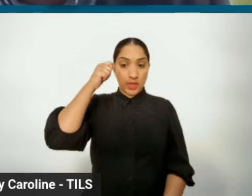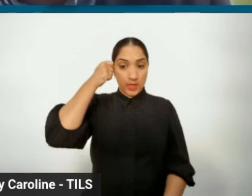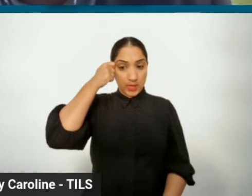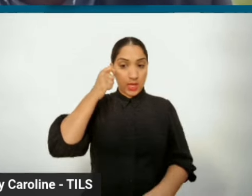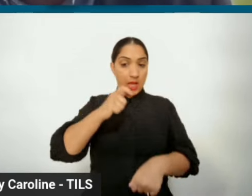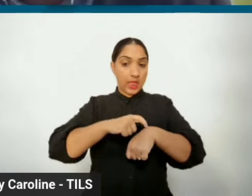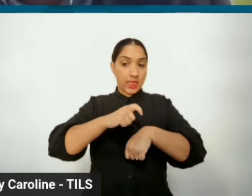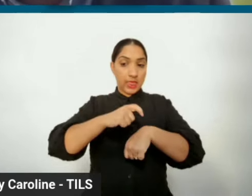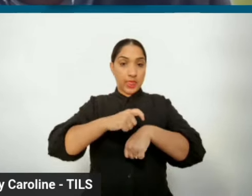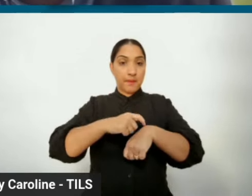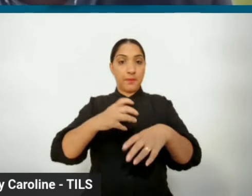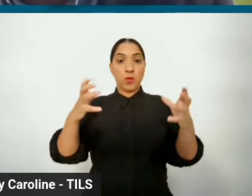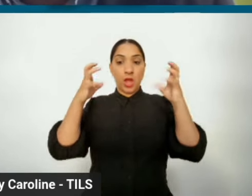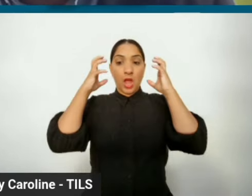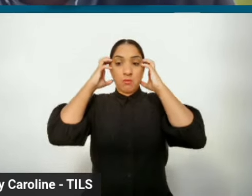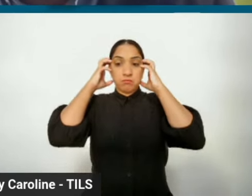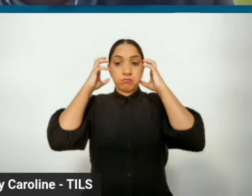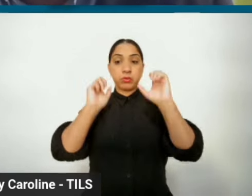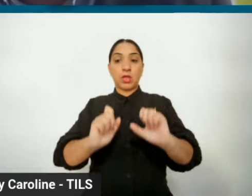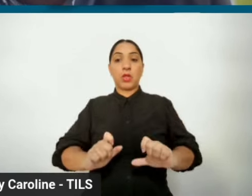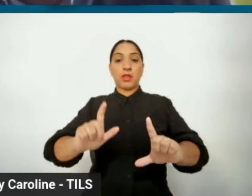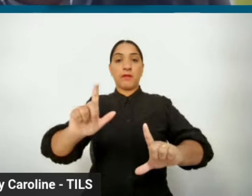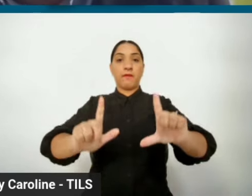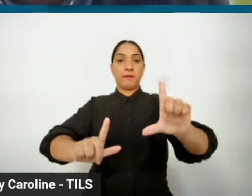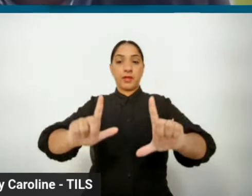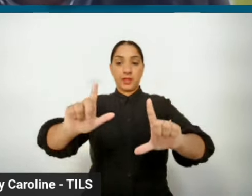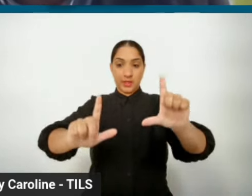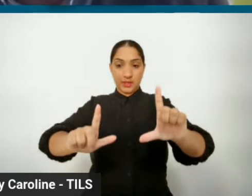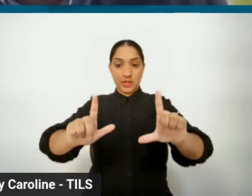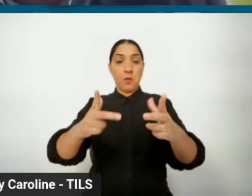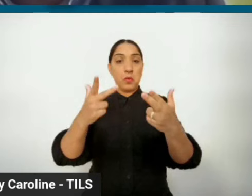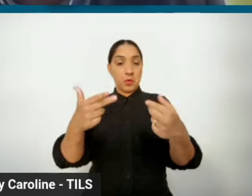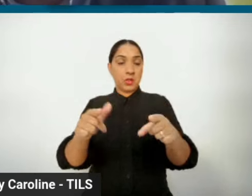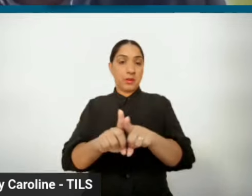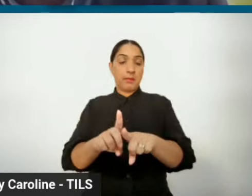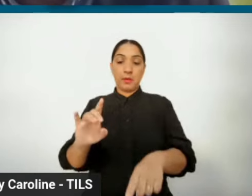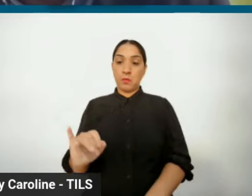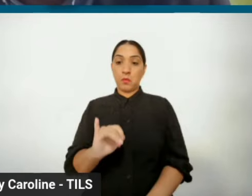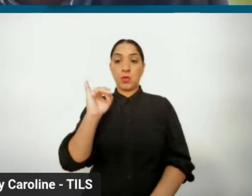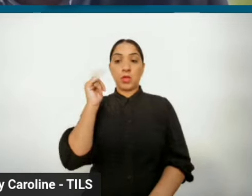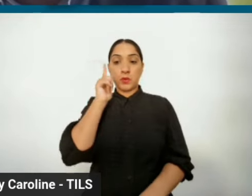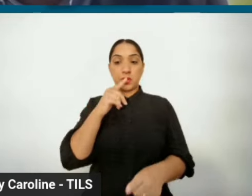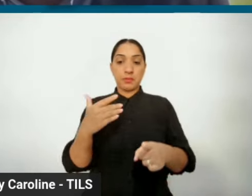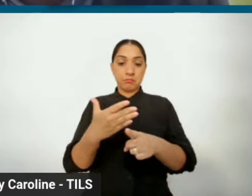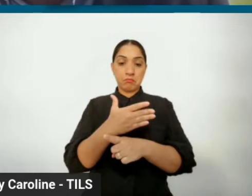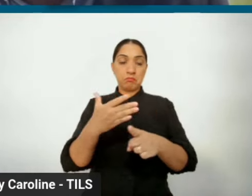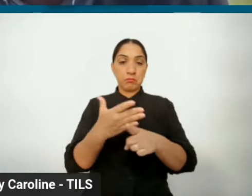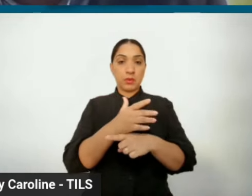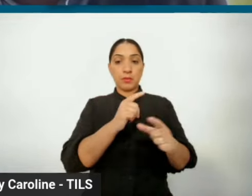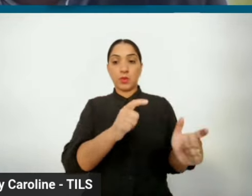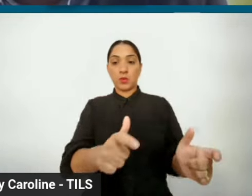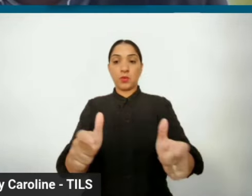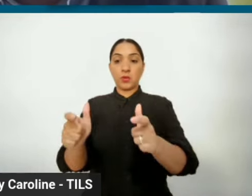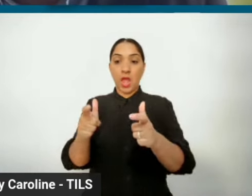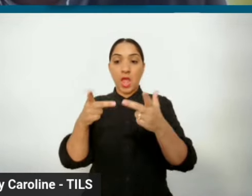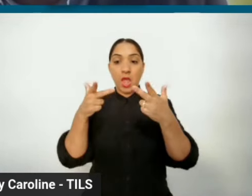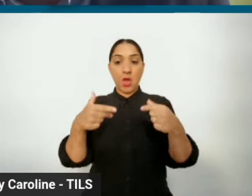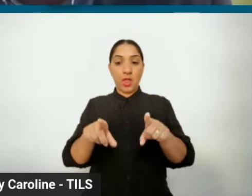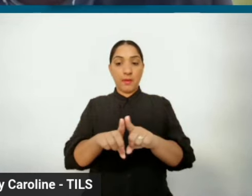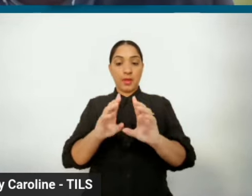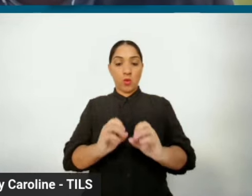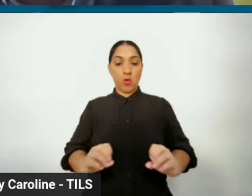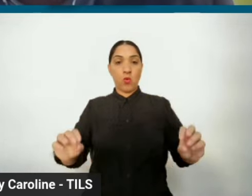televisão, e não menos importante, a sua participação nos próprios órgãos dirigentes partidários, porque é isso que está na Convenção da ONU, é isso que